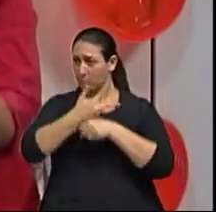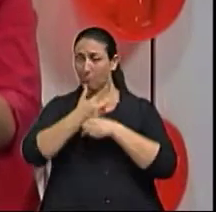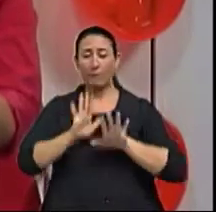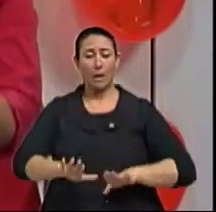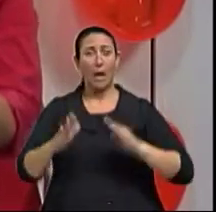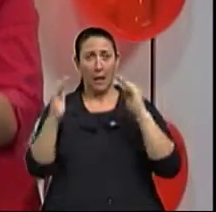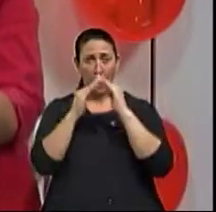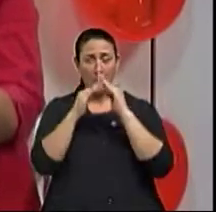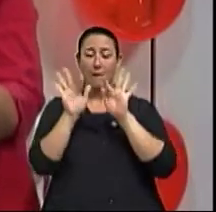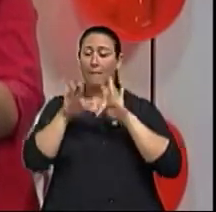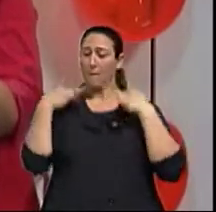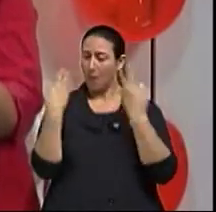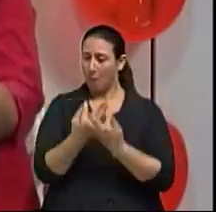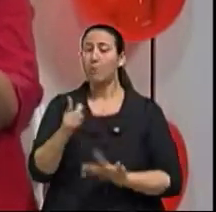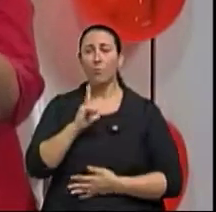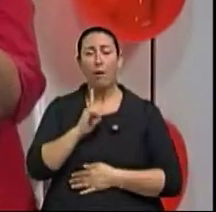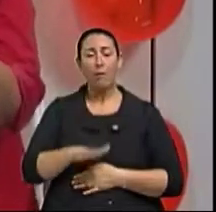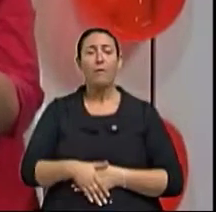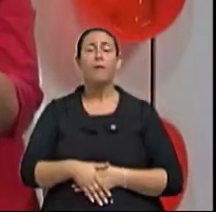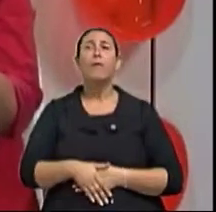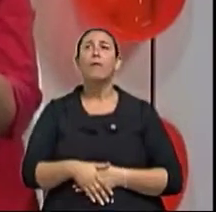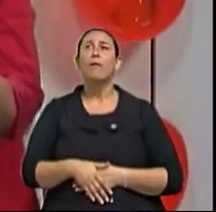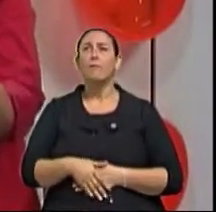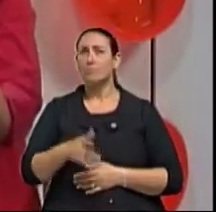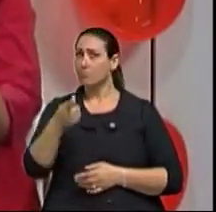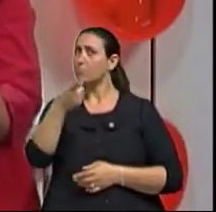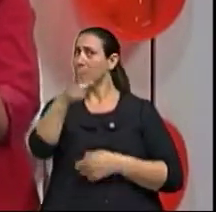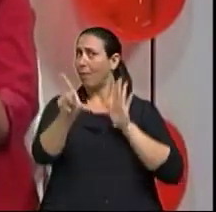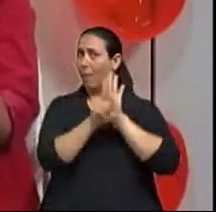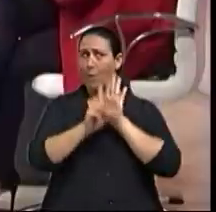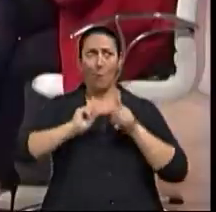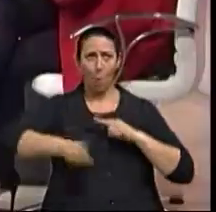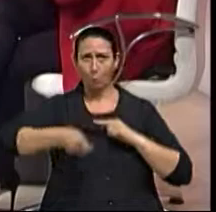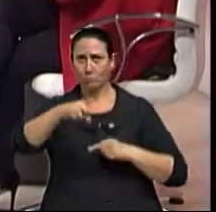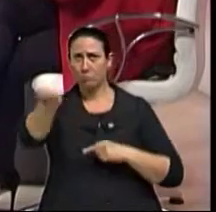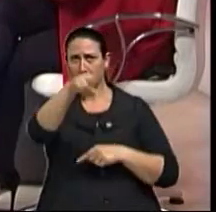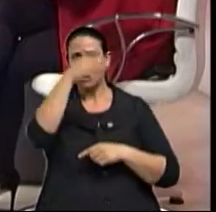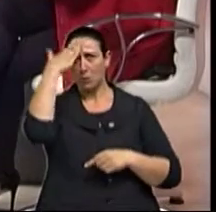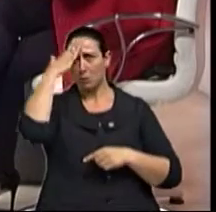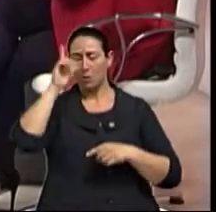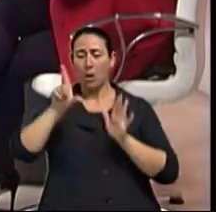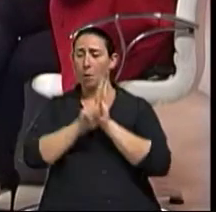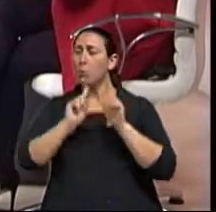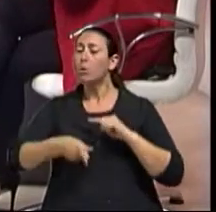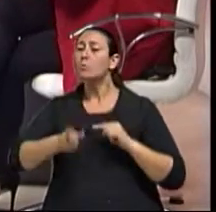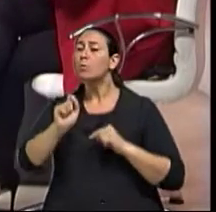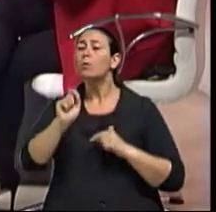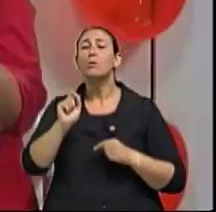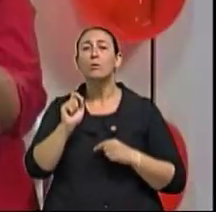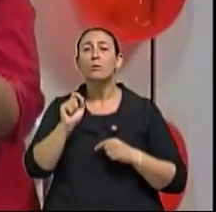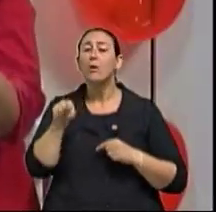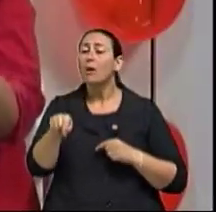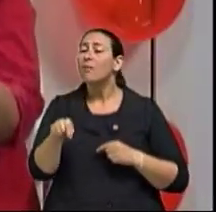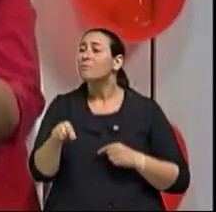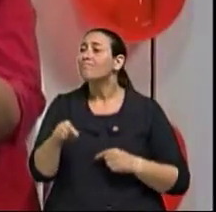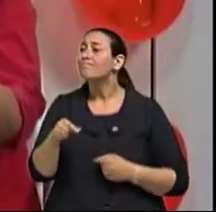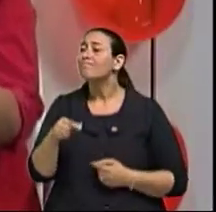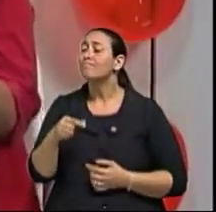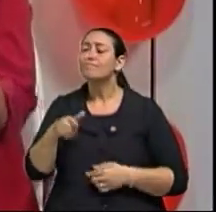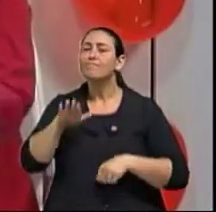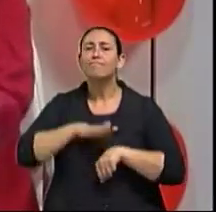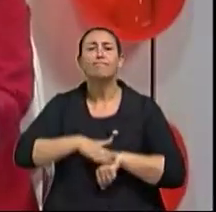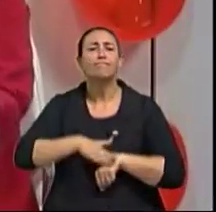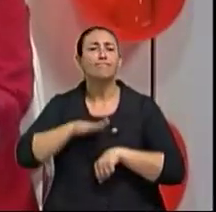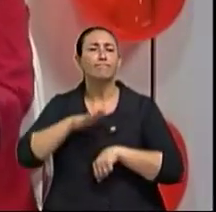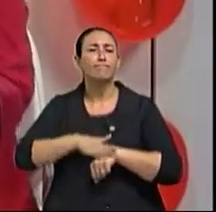no seio da família, mas ele fica, e isso até é proibido por lei, se sabe, tem a lei também que protege, ele fica muito mais tempo,